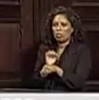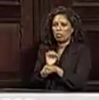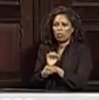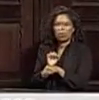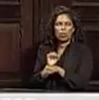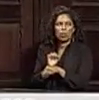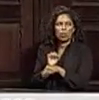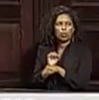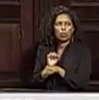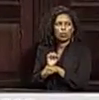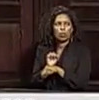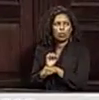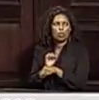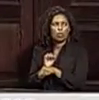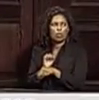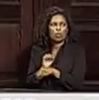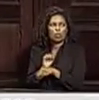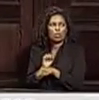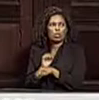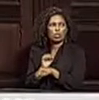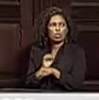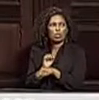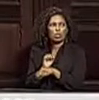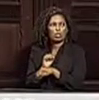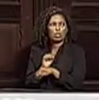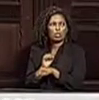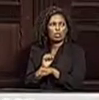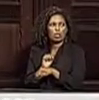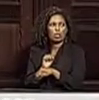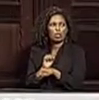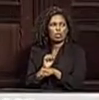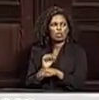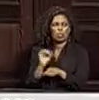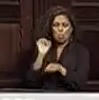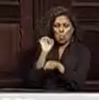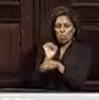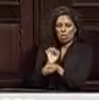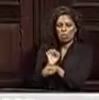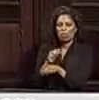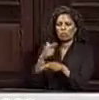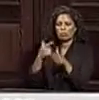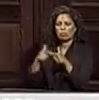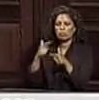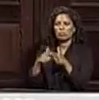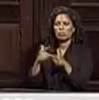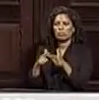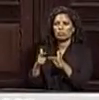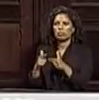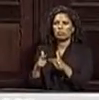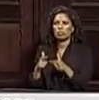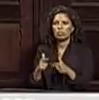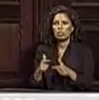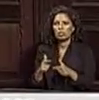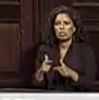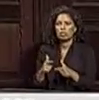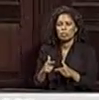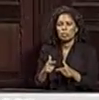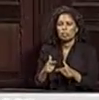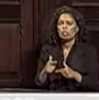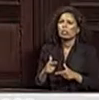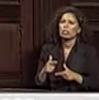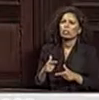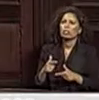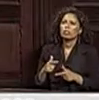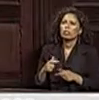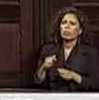Repetro. Eu apoio essa iniciativa porque entendo que vai no sentido do Rio de Janeiro